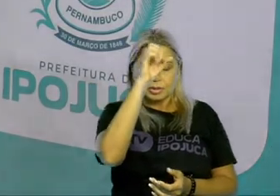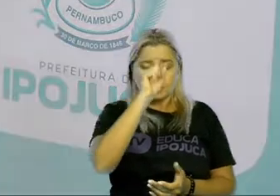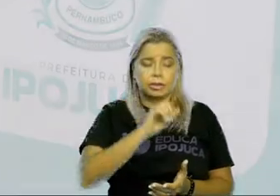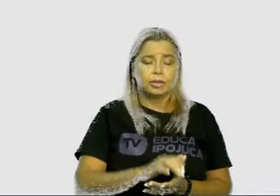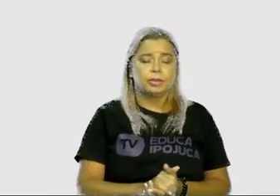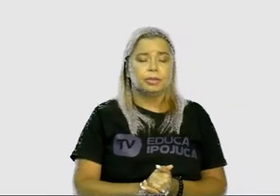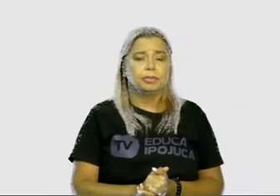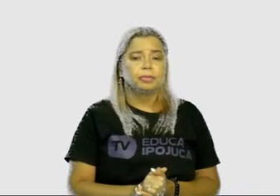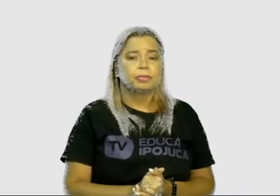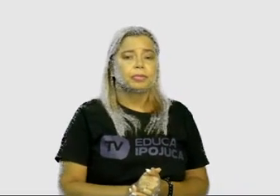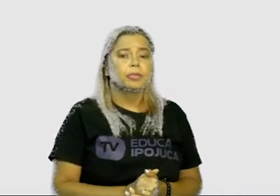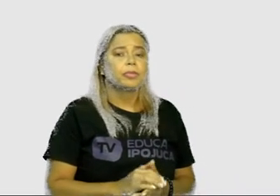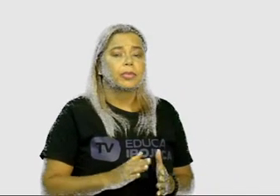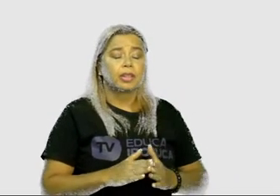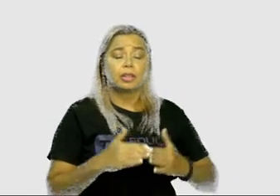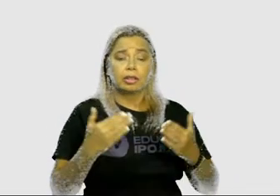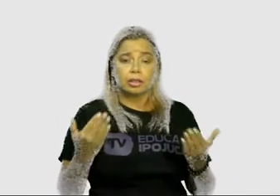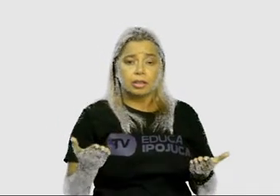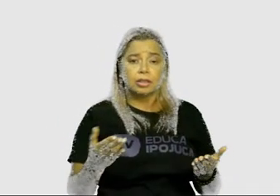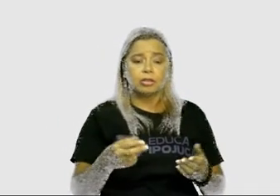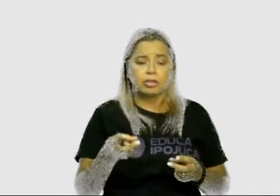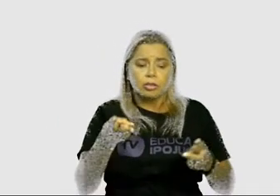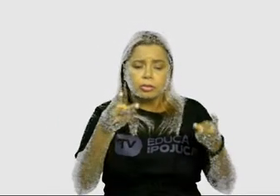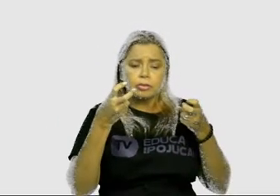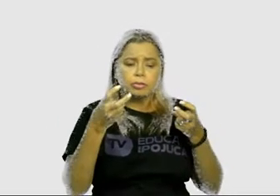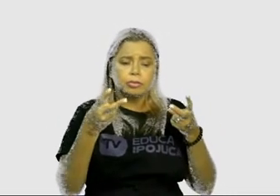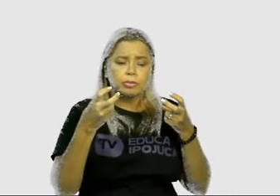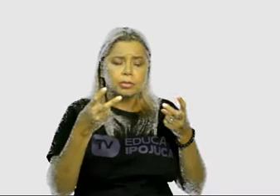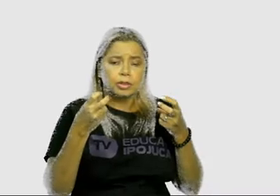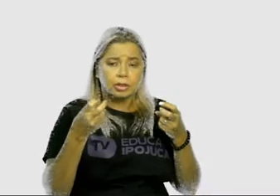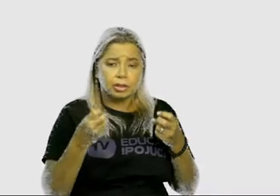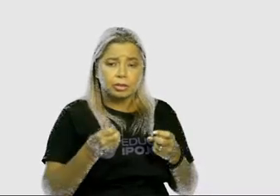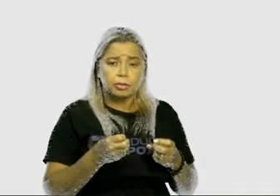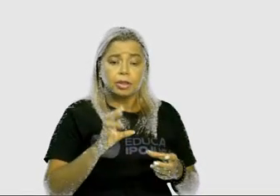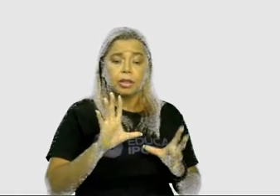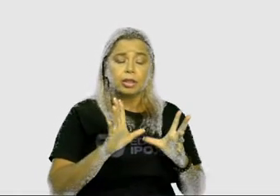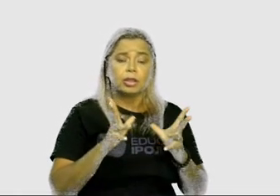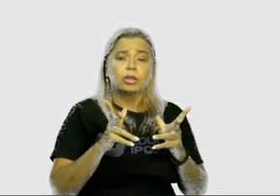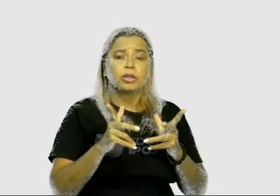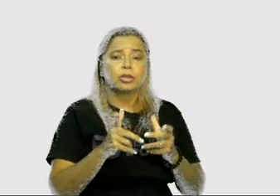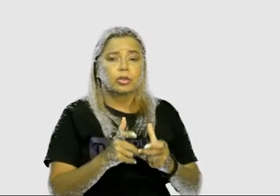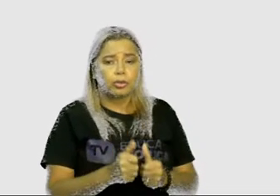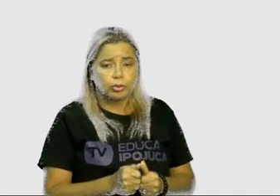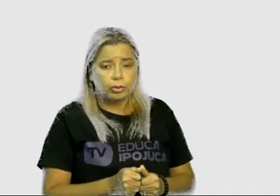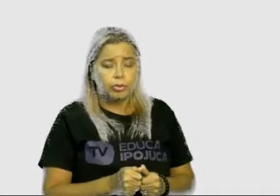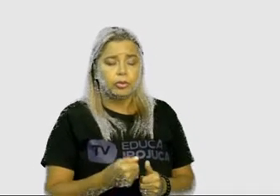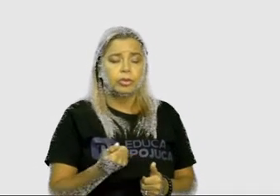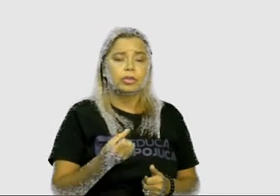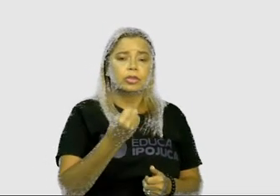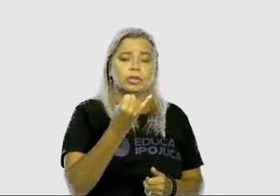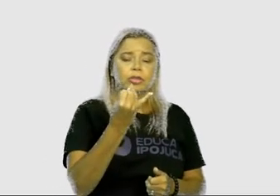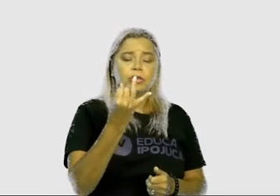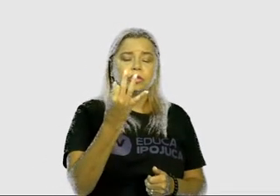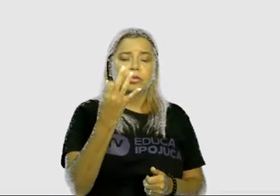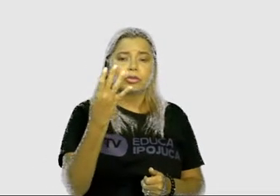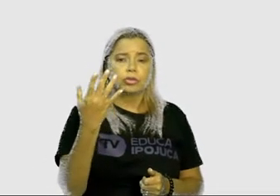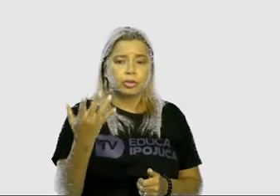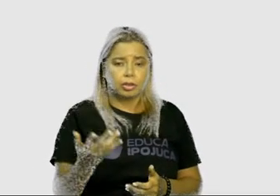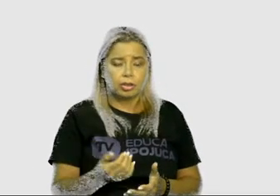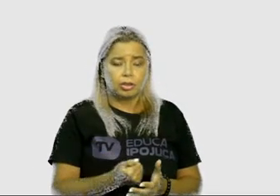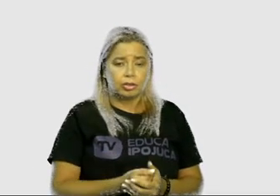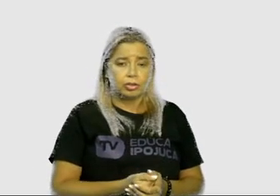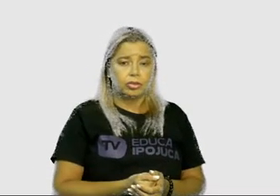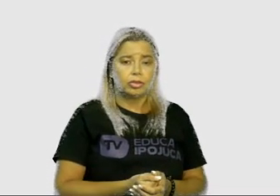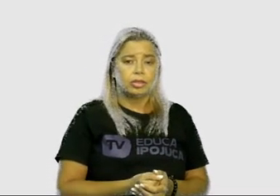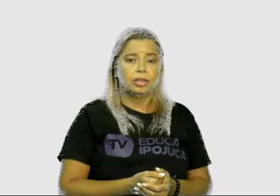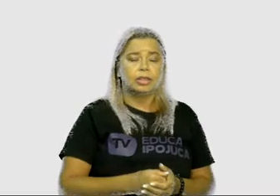e sendo assim conferindo né todos os cálculos nós podemos descobrir que foram